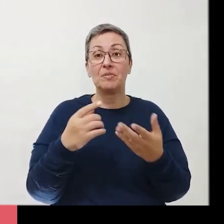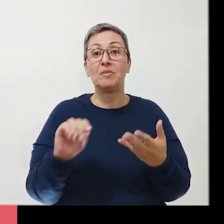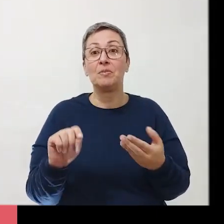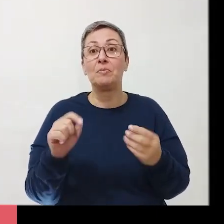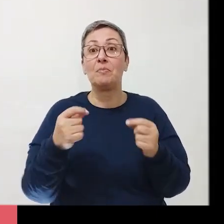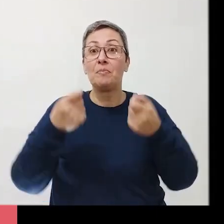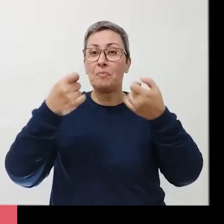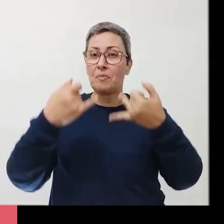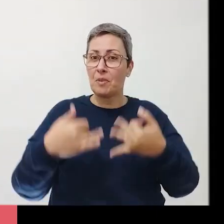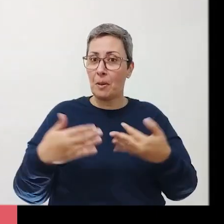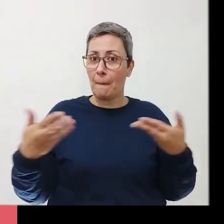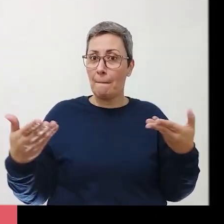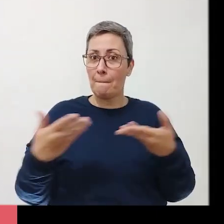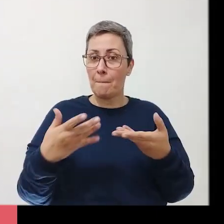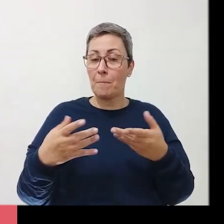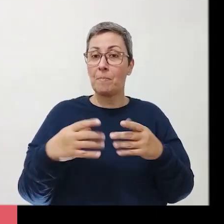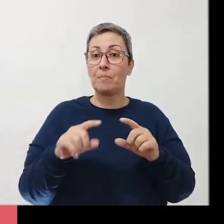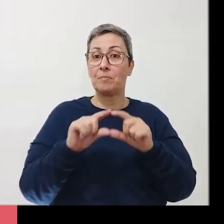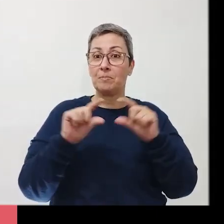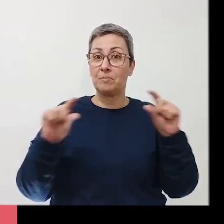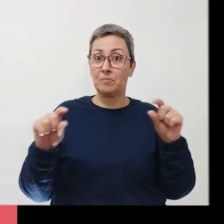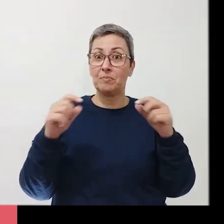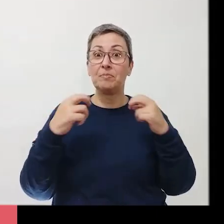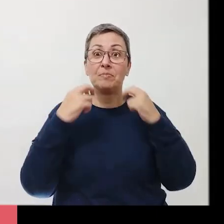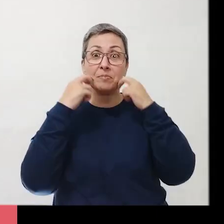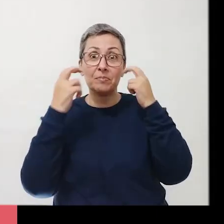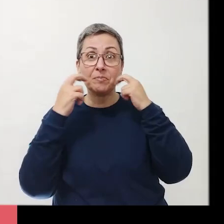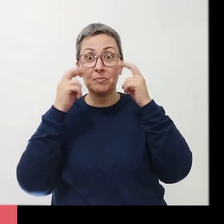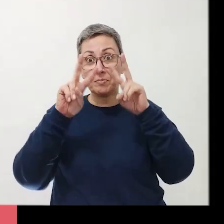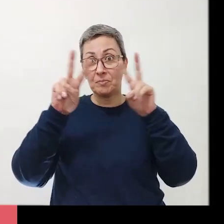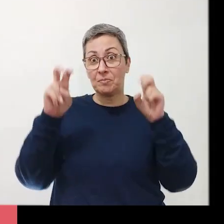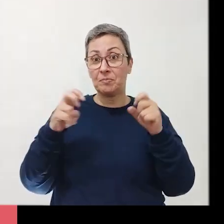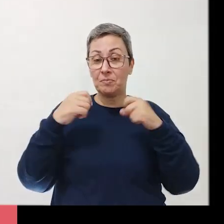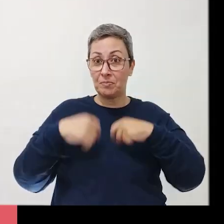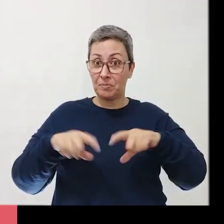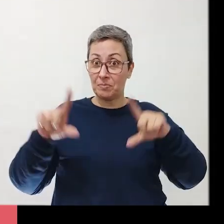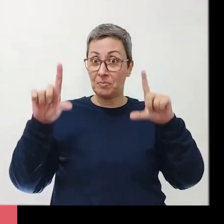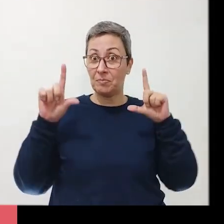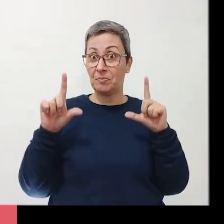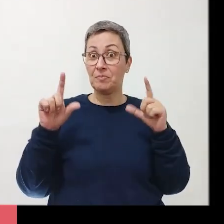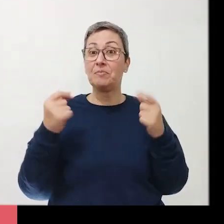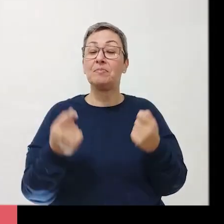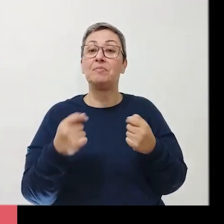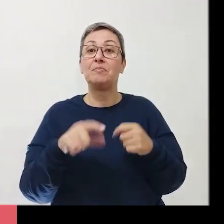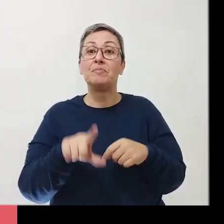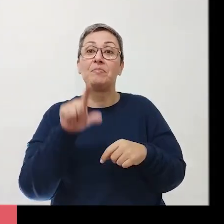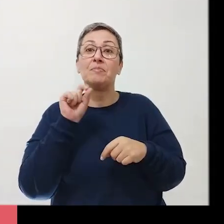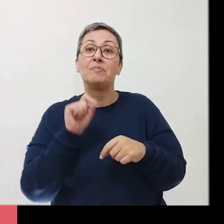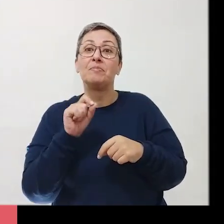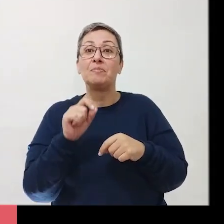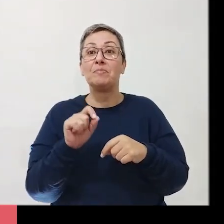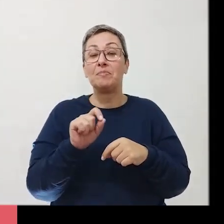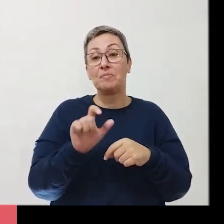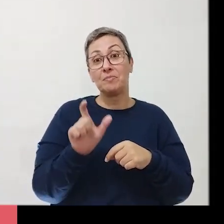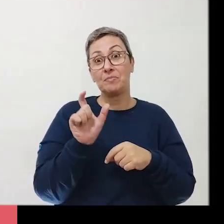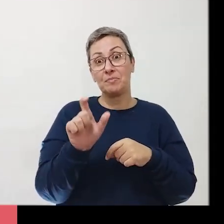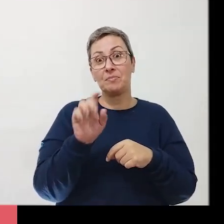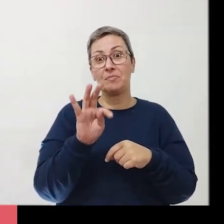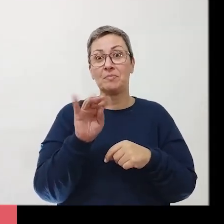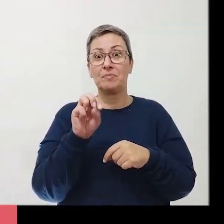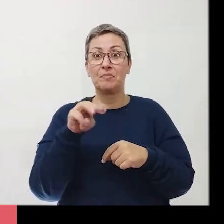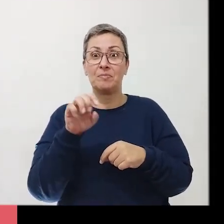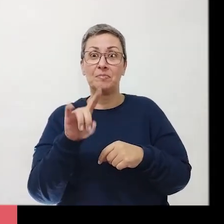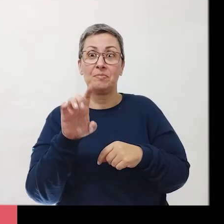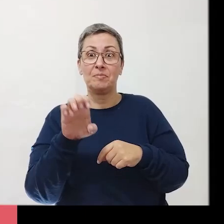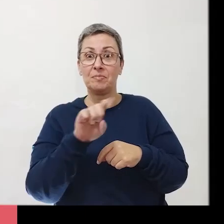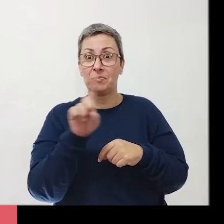tema da timidez à superexposição, escolhi a palavra timidez para que possamos produzir 2